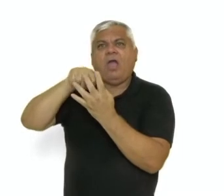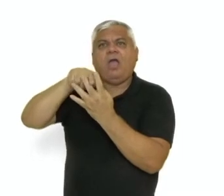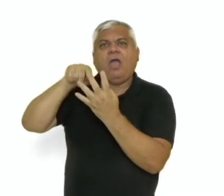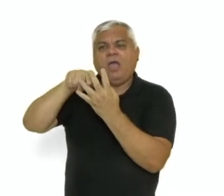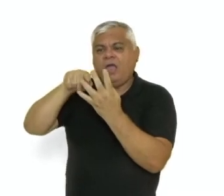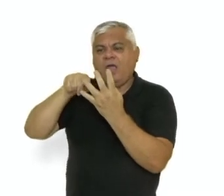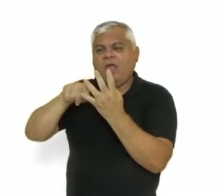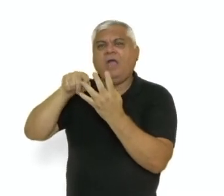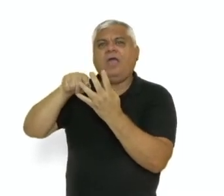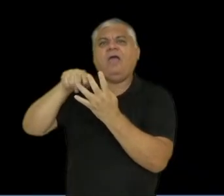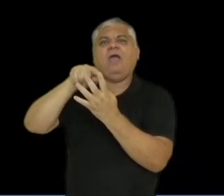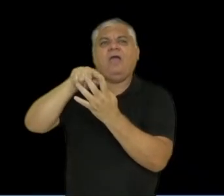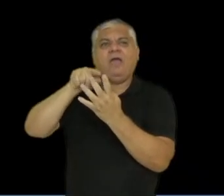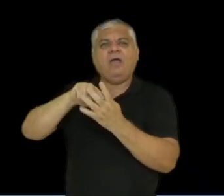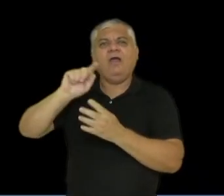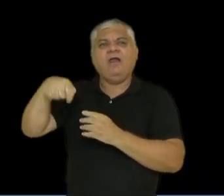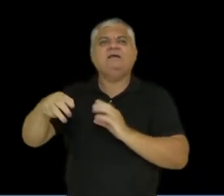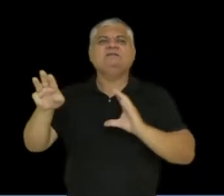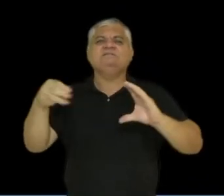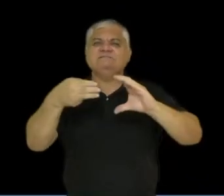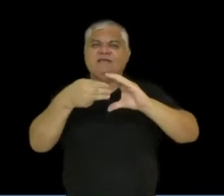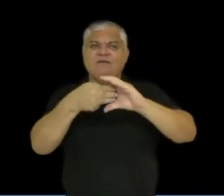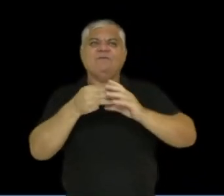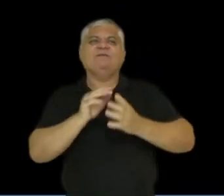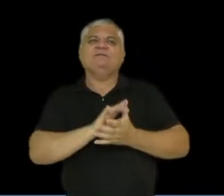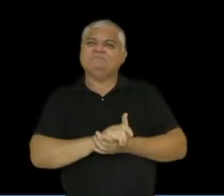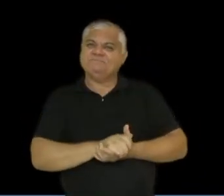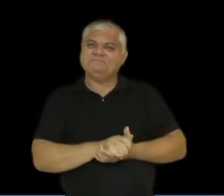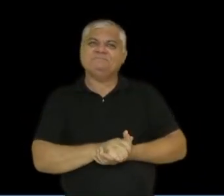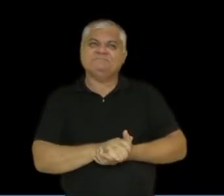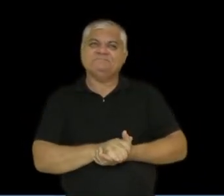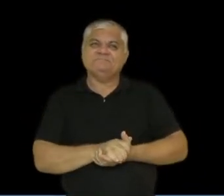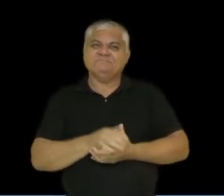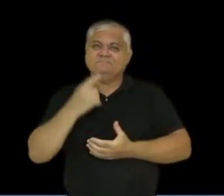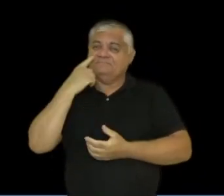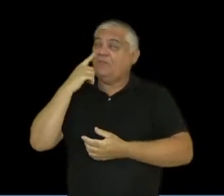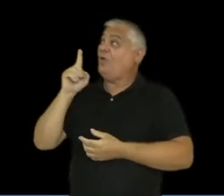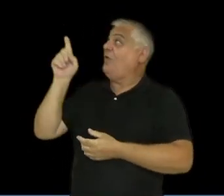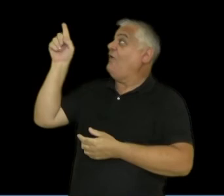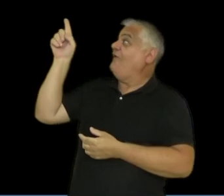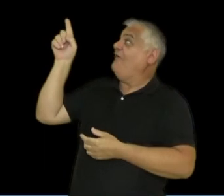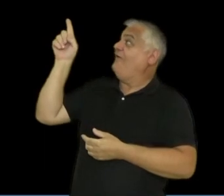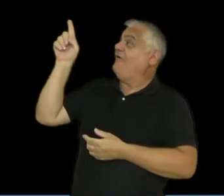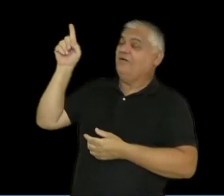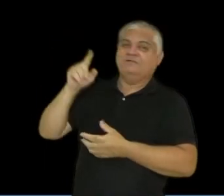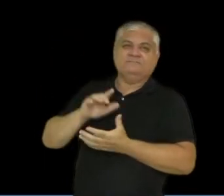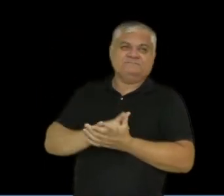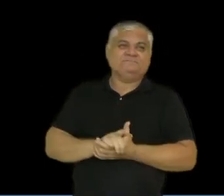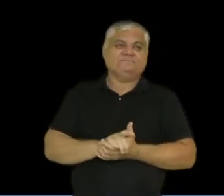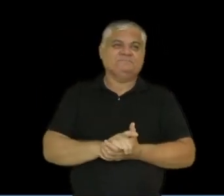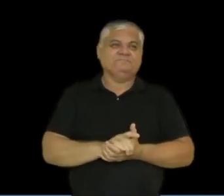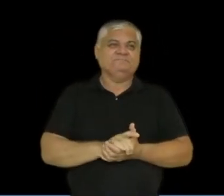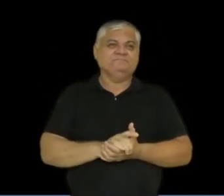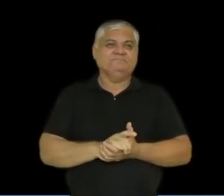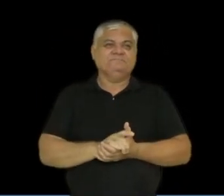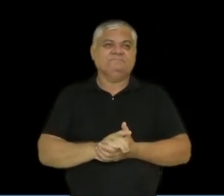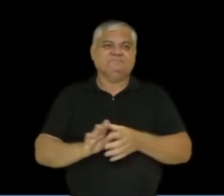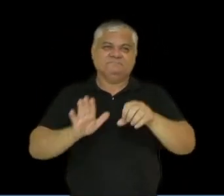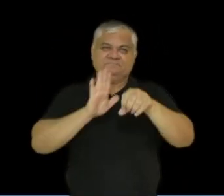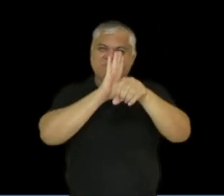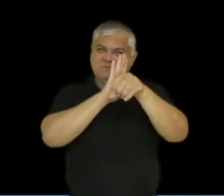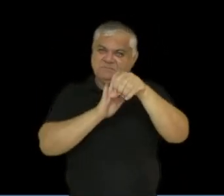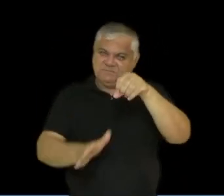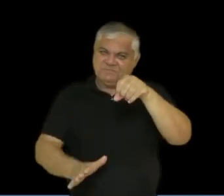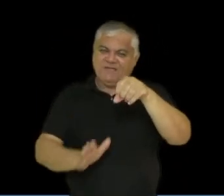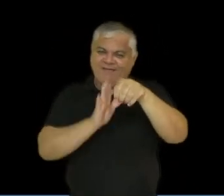chamou de célula. Então tá aqui para você o corte de uma cortiça, né,